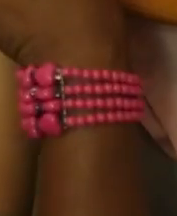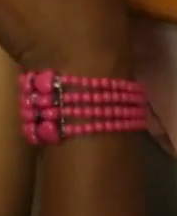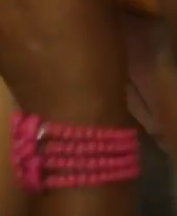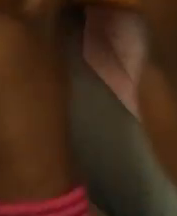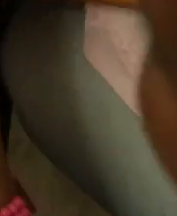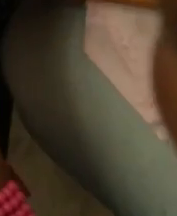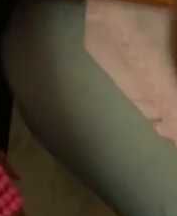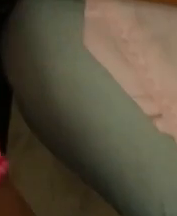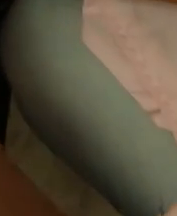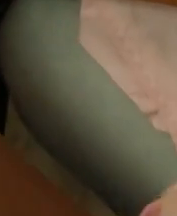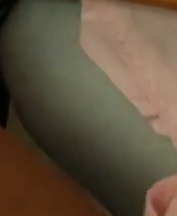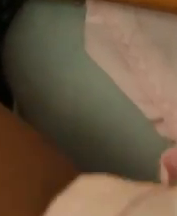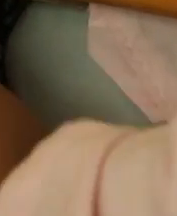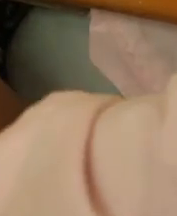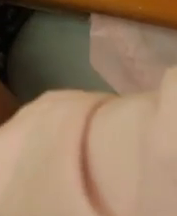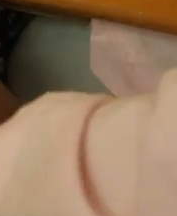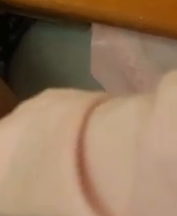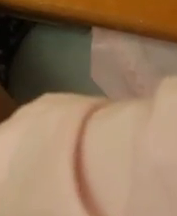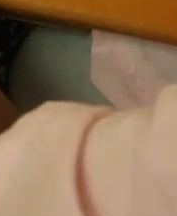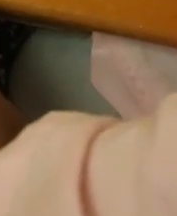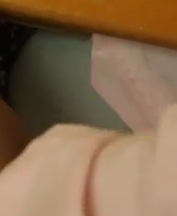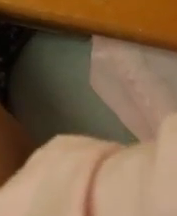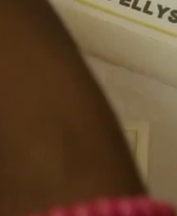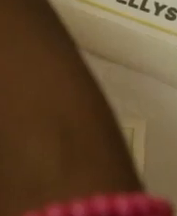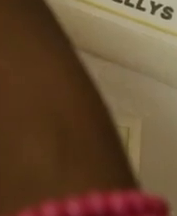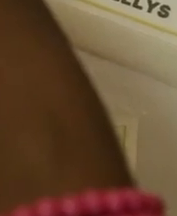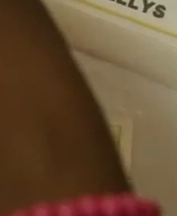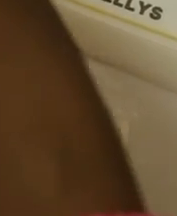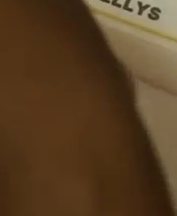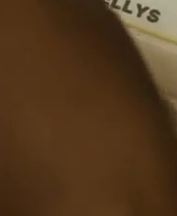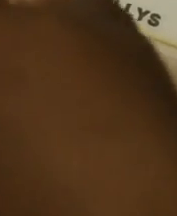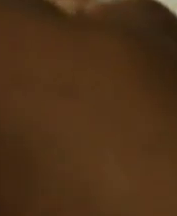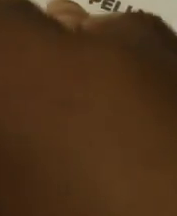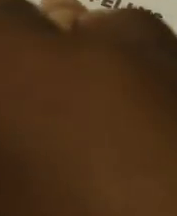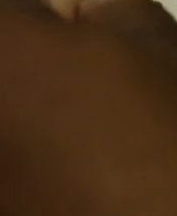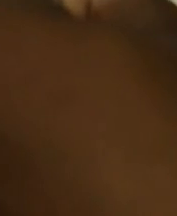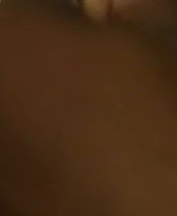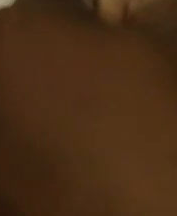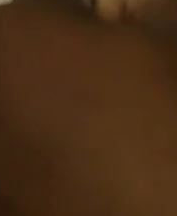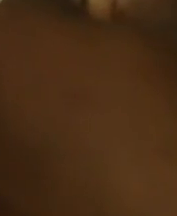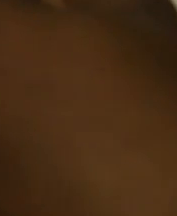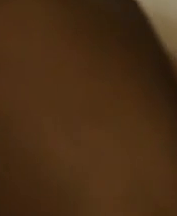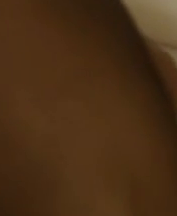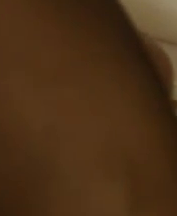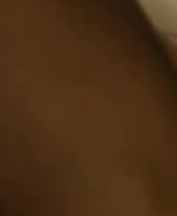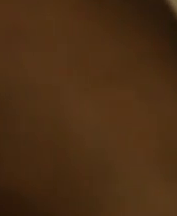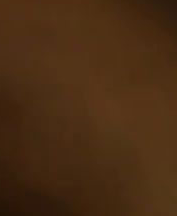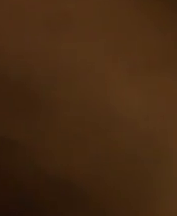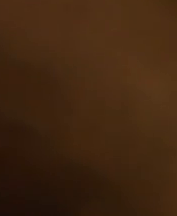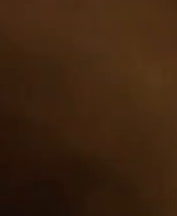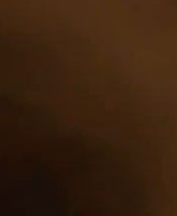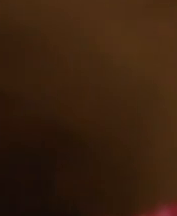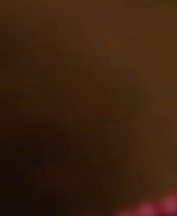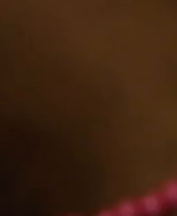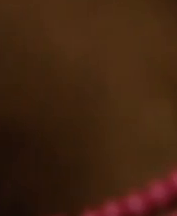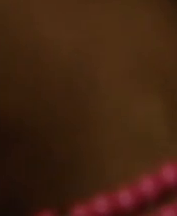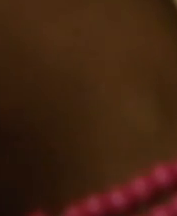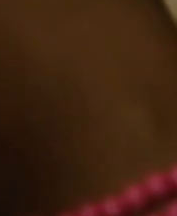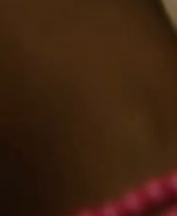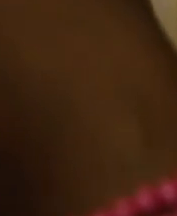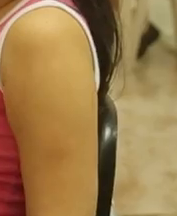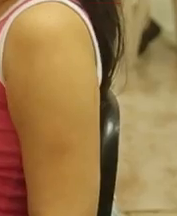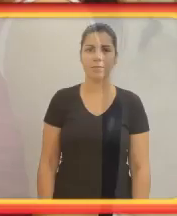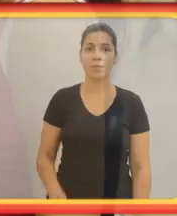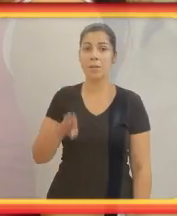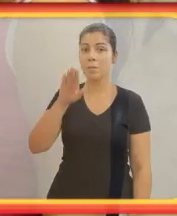educativa dela. Sentadas a uma mesa, a mulher passa o dedo indicador de Érica em figurinhas com desenhos e palavras.